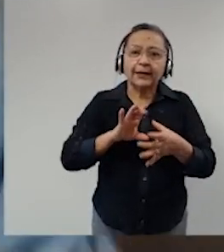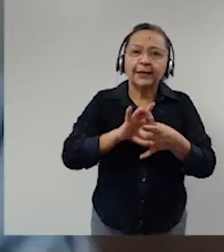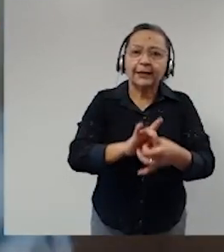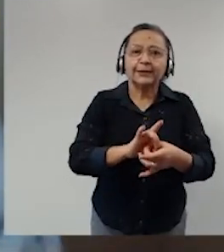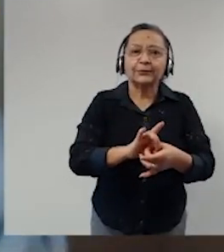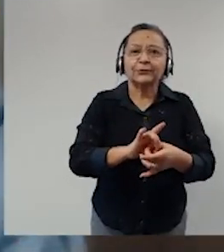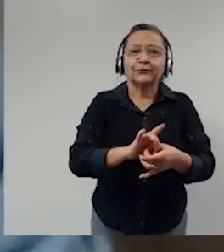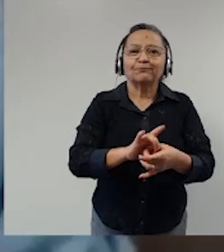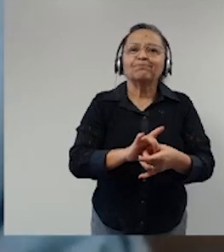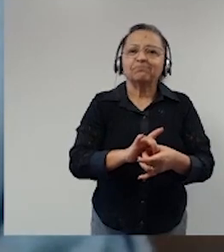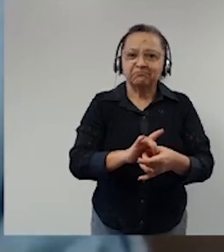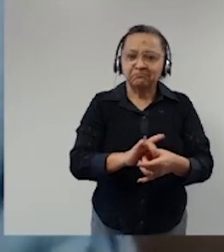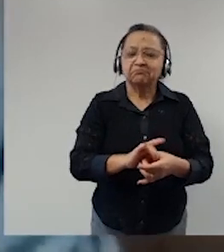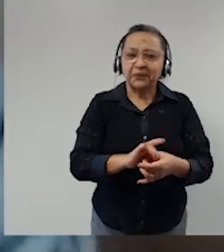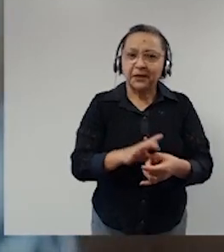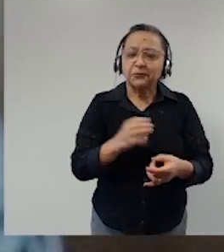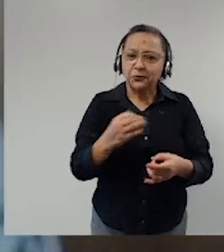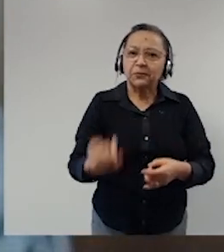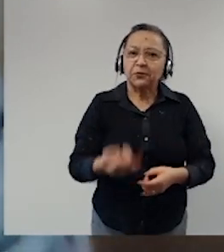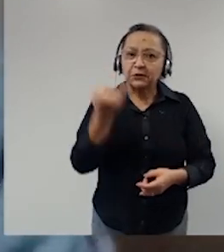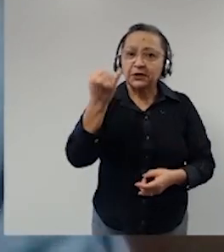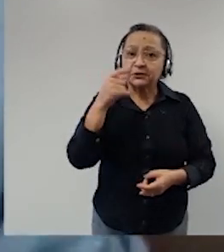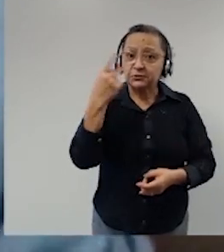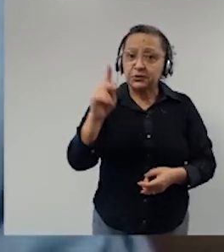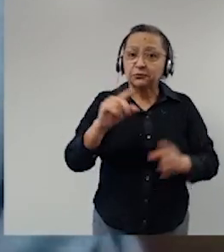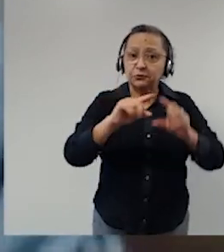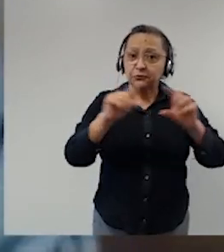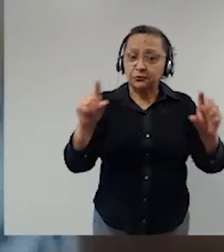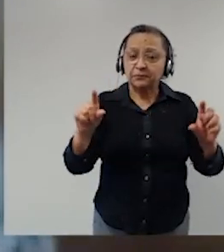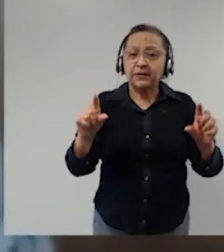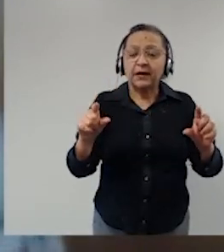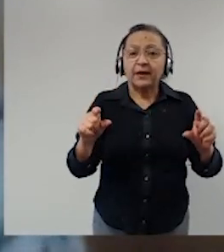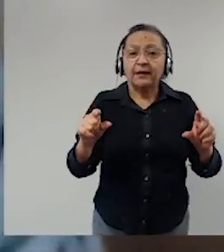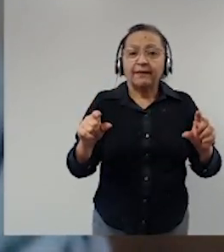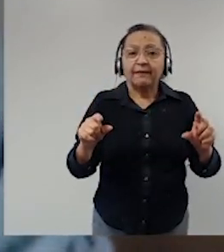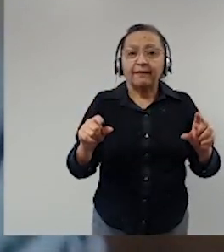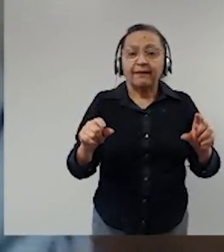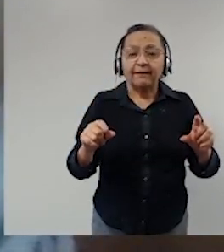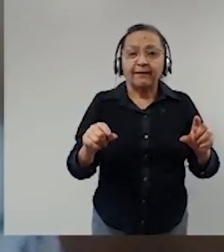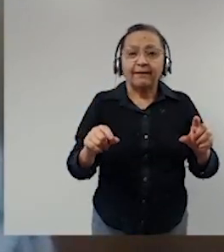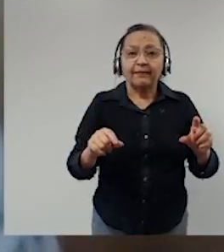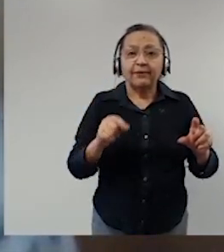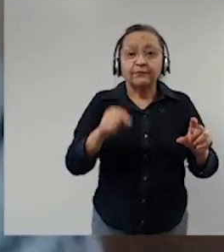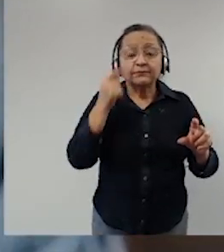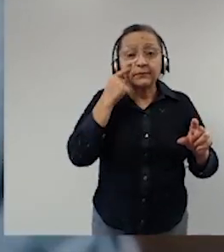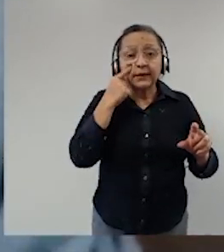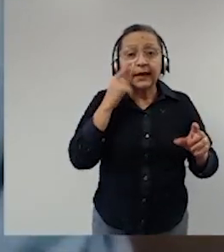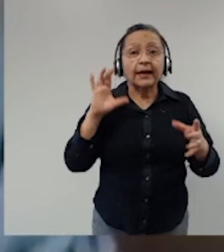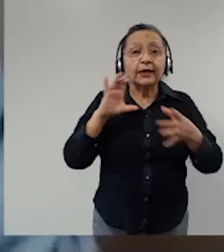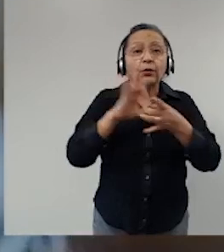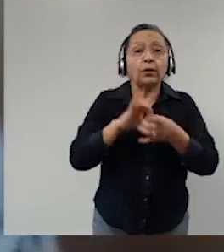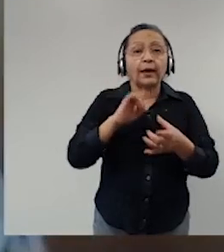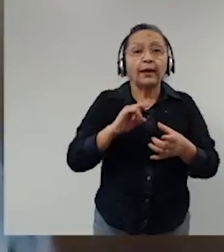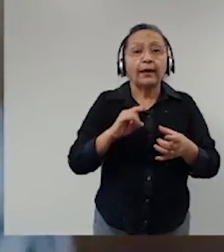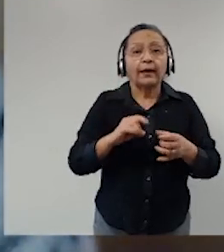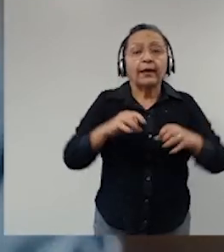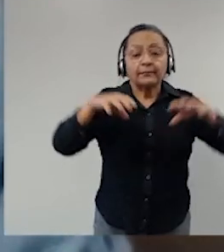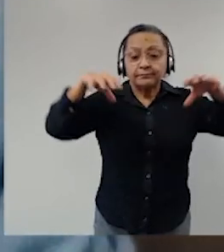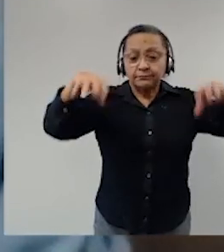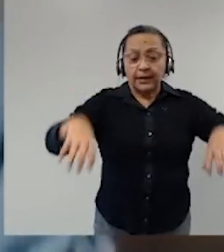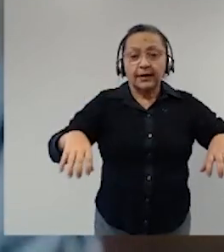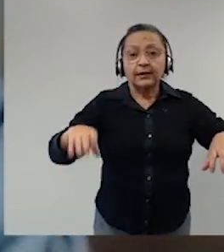conexão bastante relevante entre o acesso à informação e o direito de